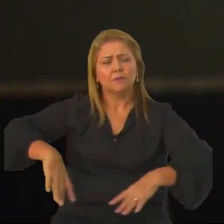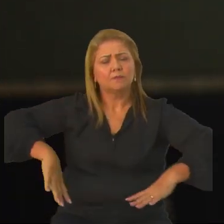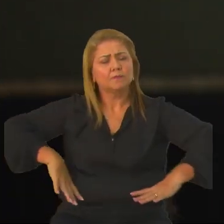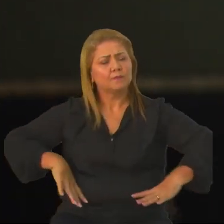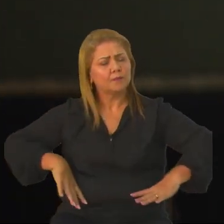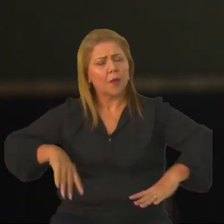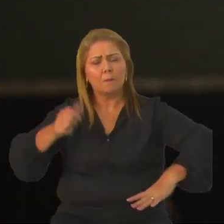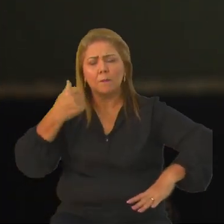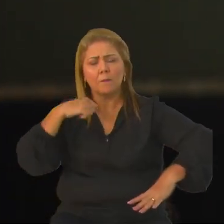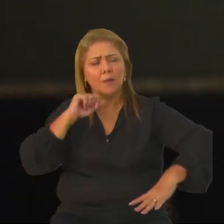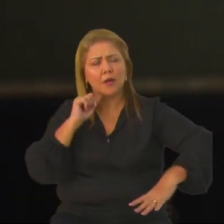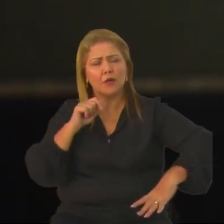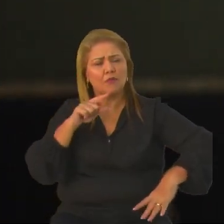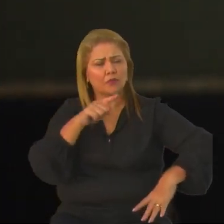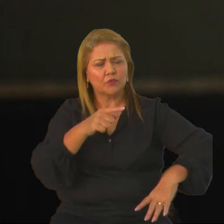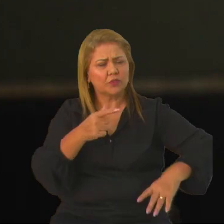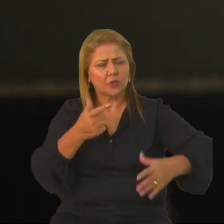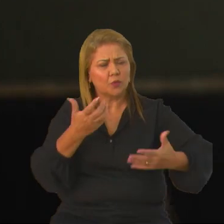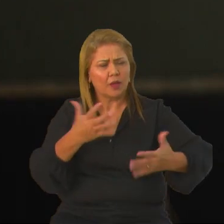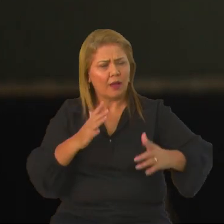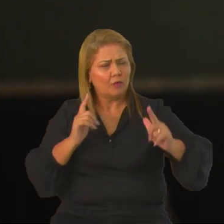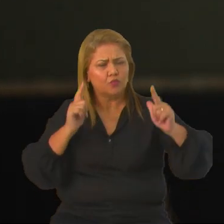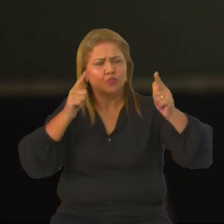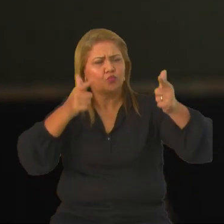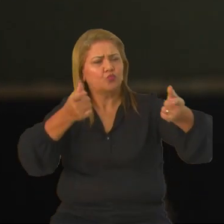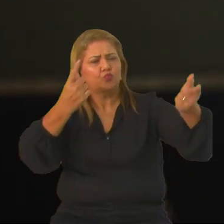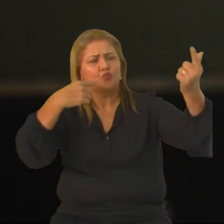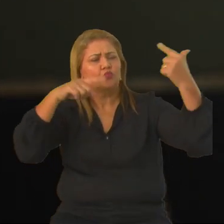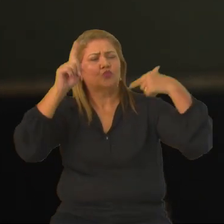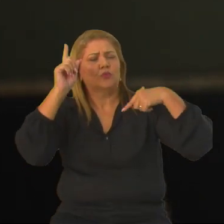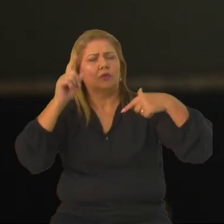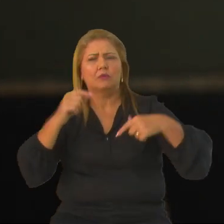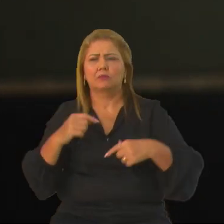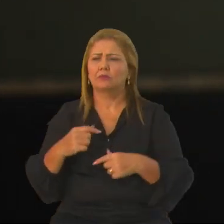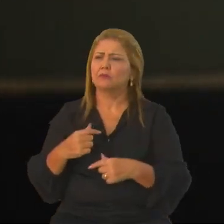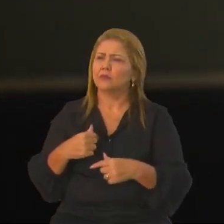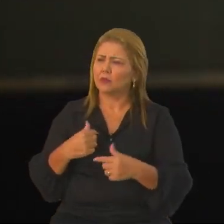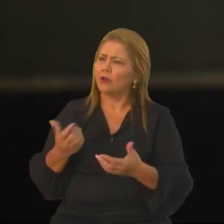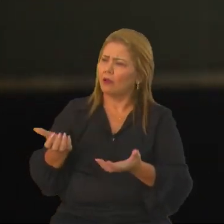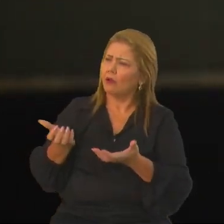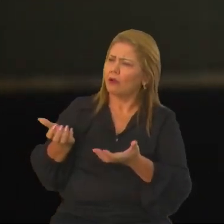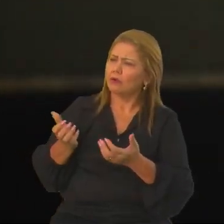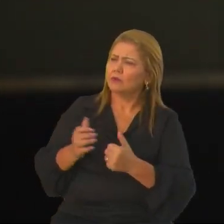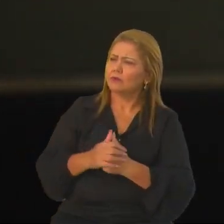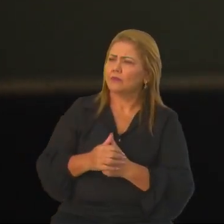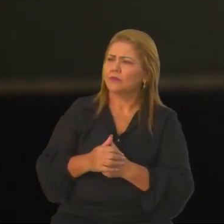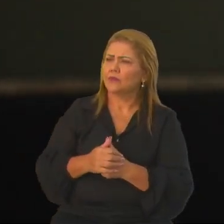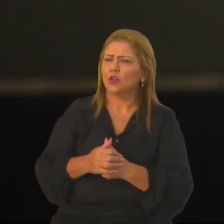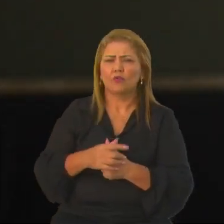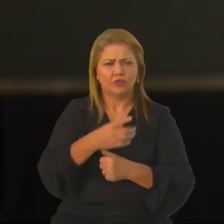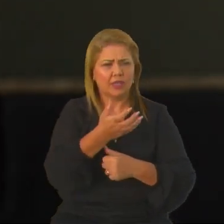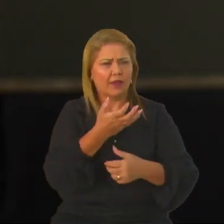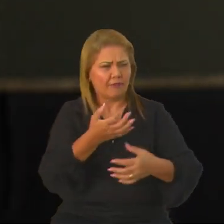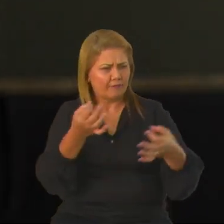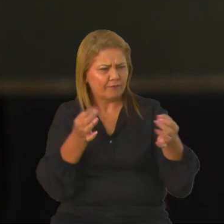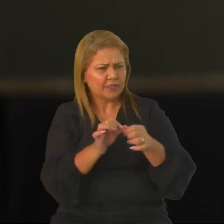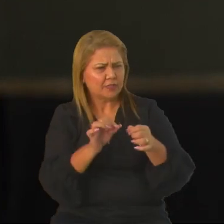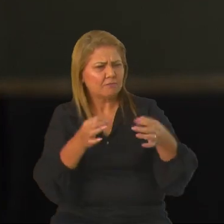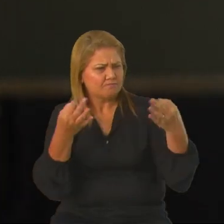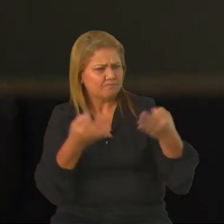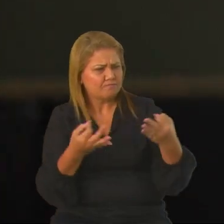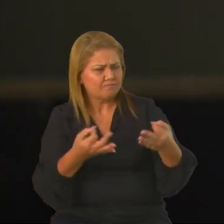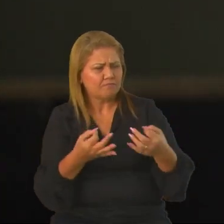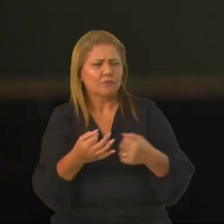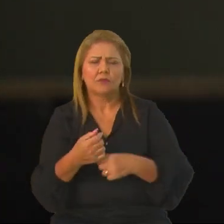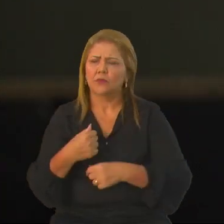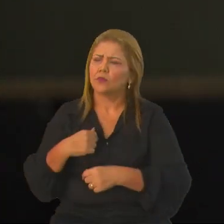mãe, você não quer ter sucesso? Eu falei, quero. Você não quer fazer tudo bem feito?